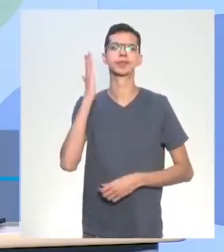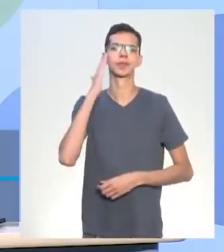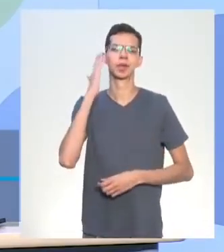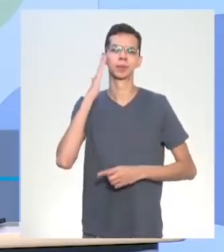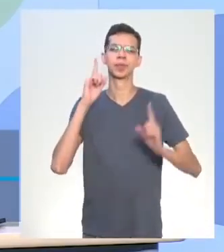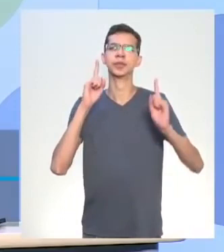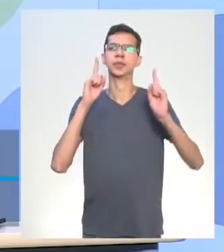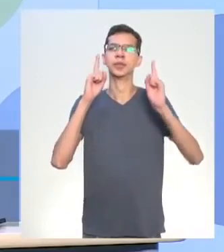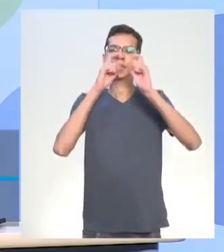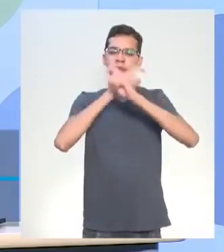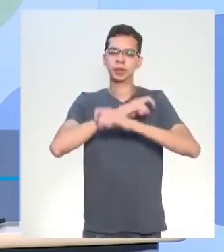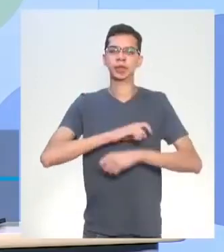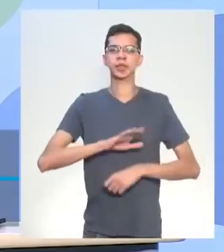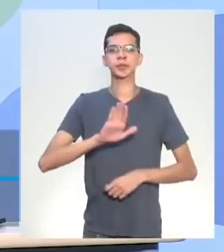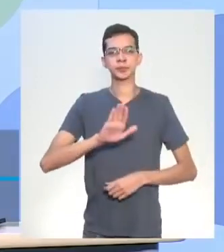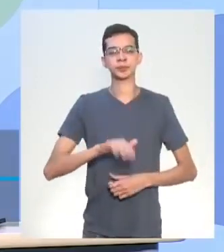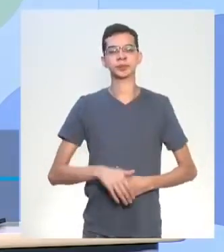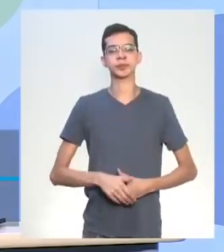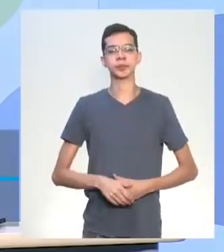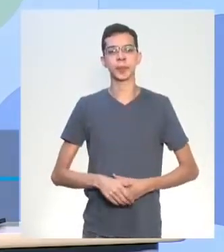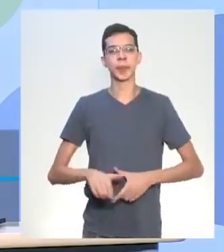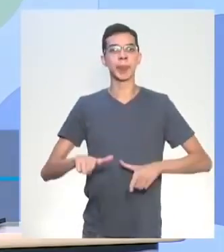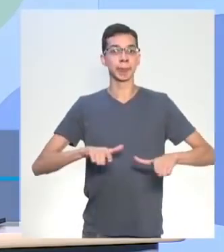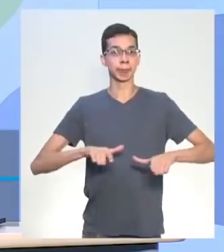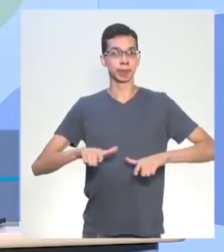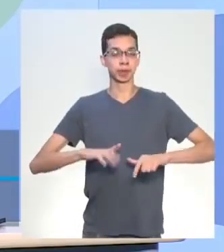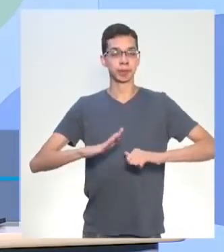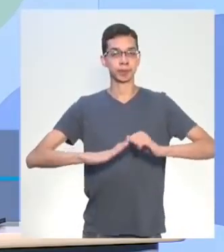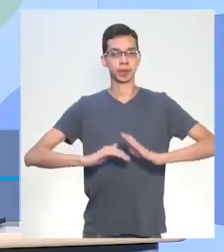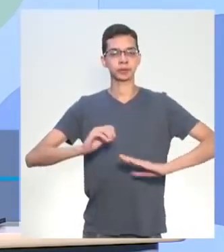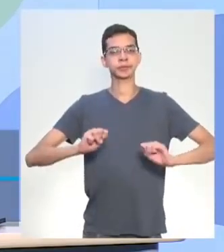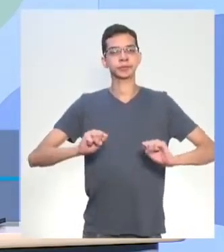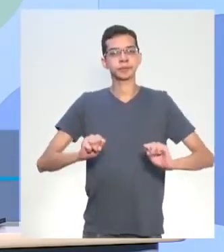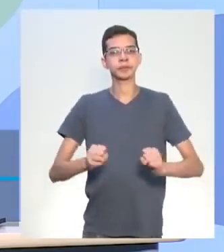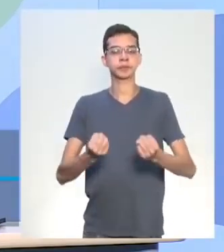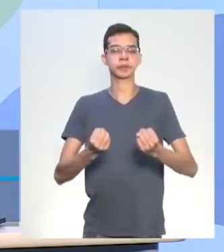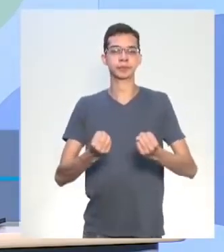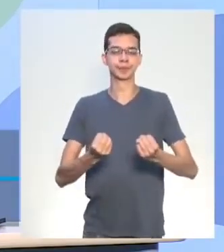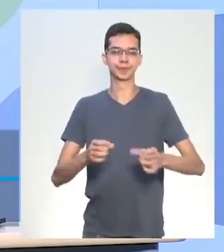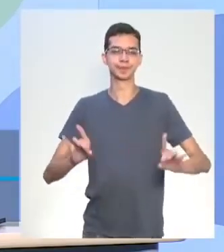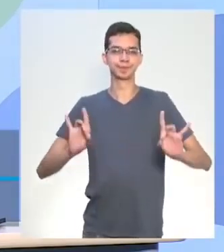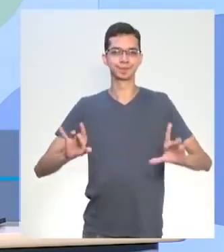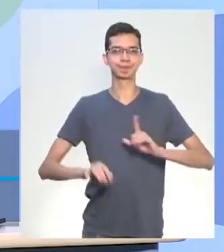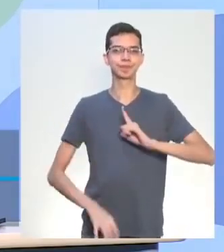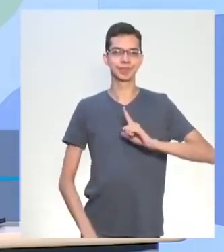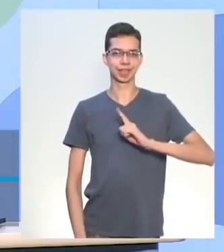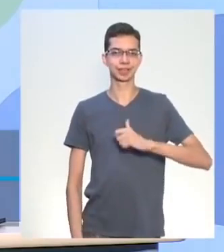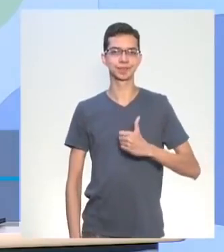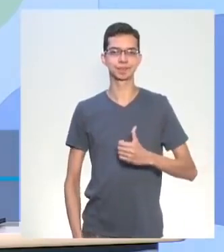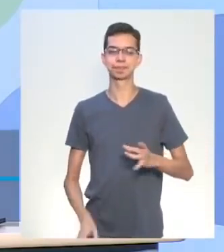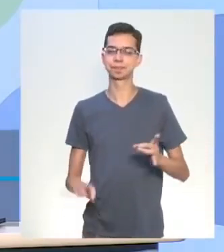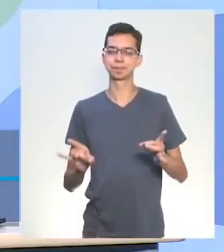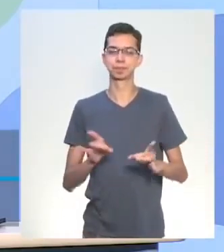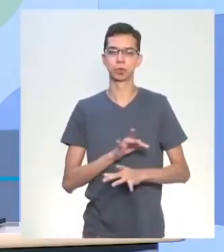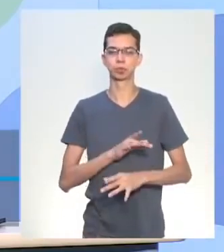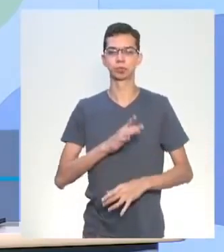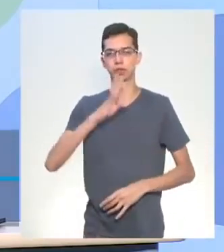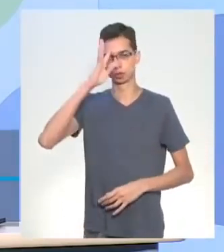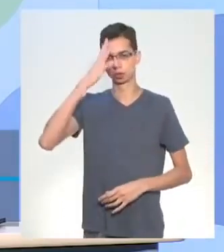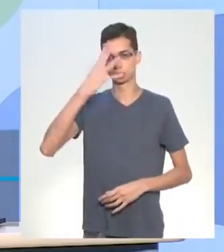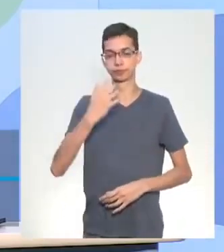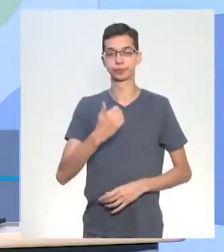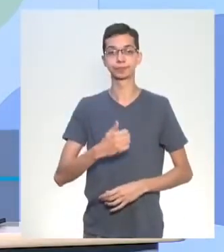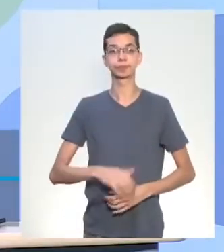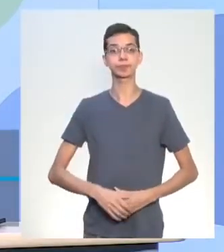enfim, mas a gente está trabalhando para que isso aconteça, seja resolvido. Tá bom, Viviane? De maneira geral, é